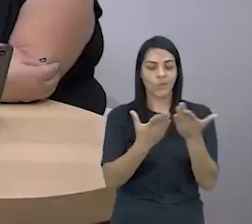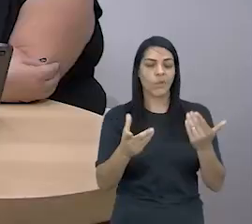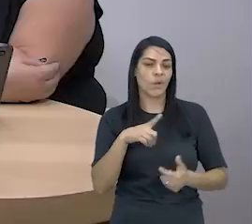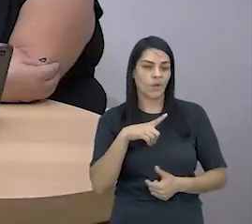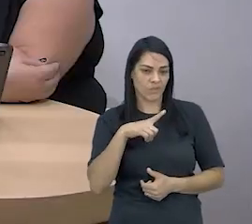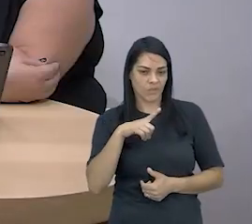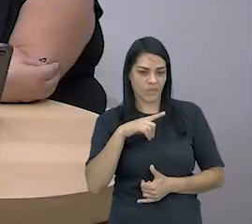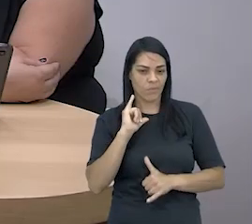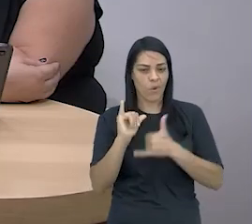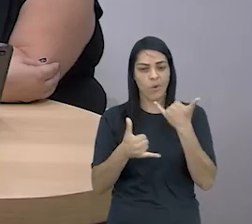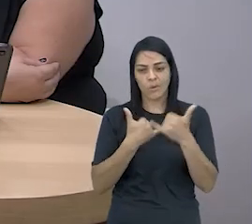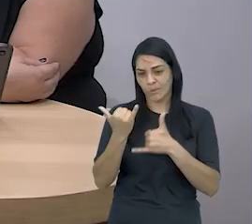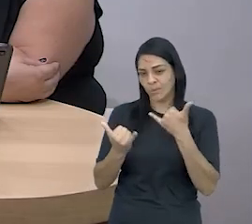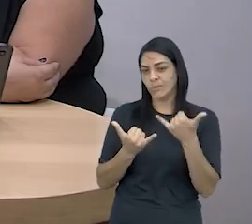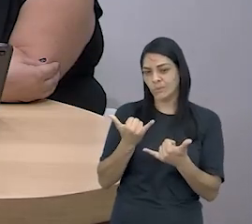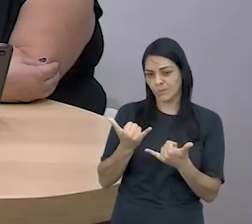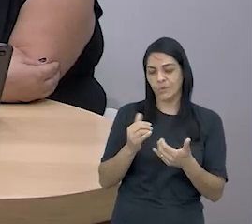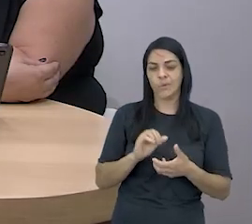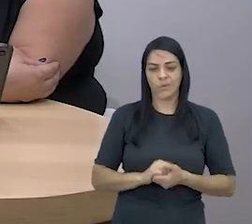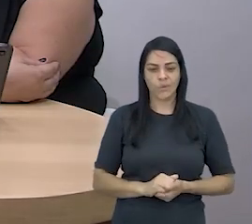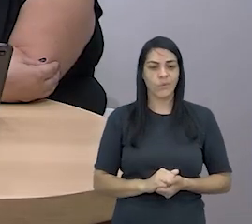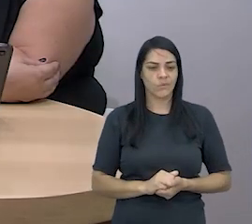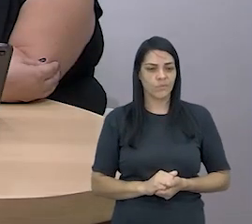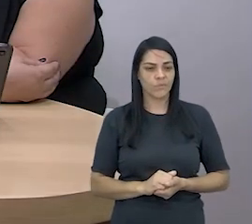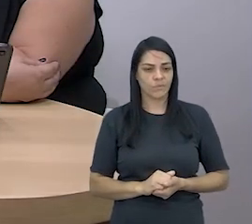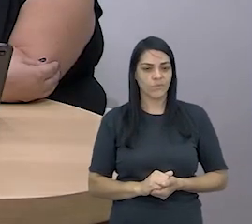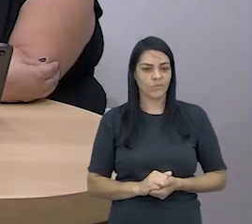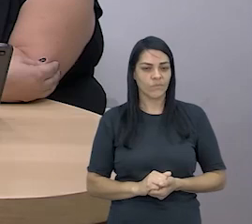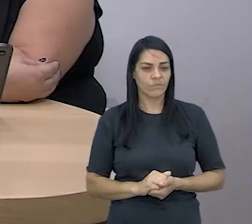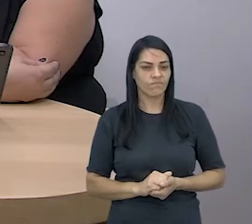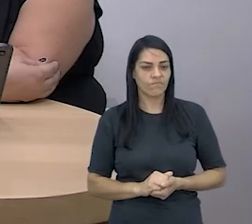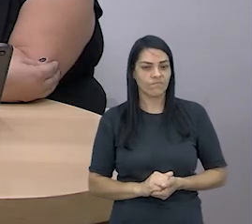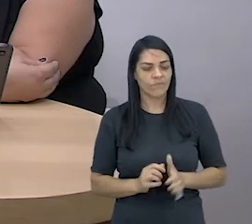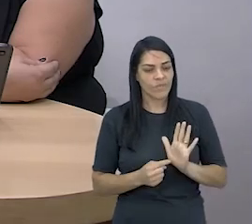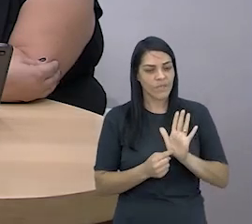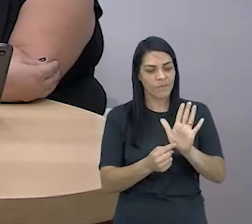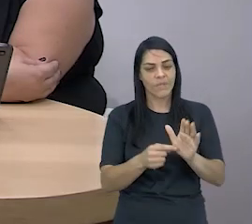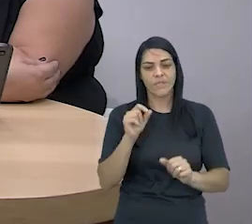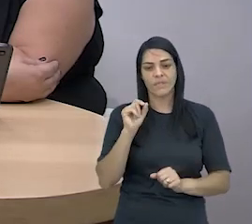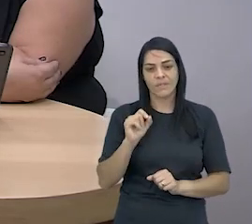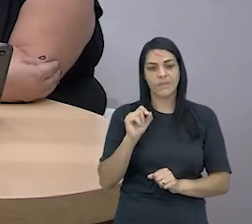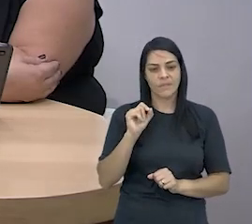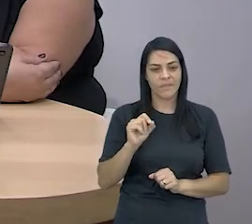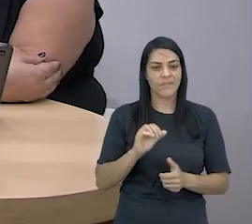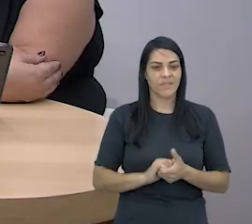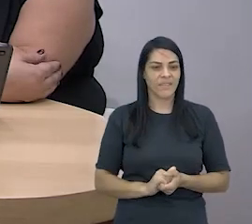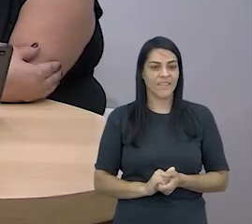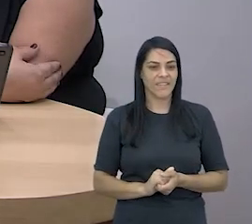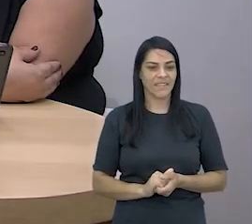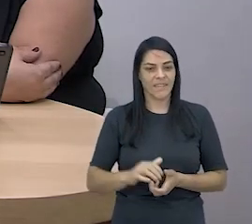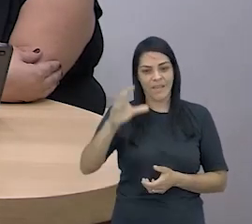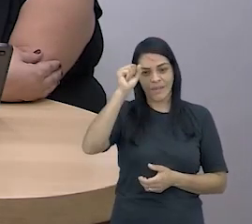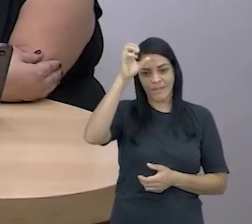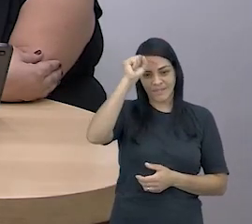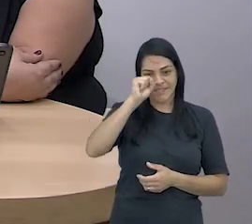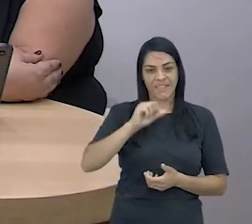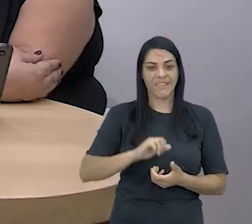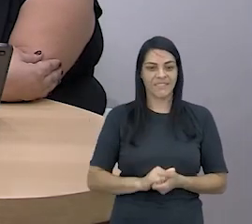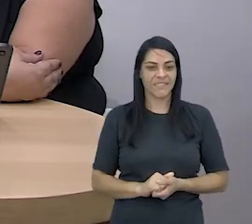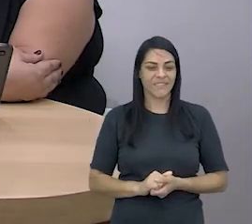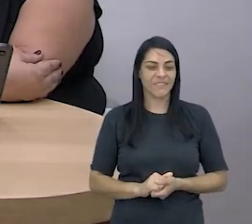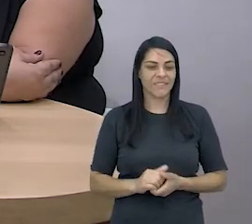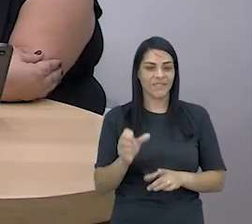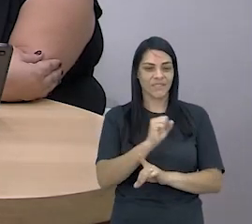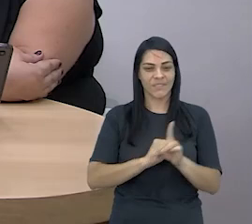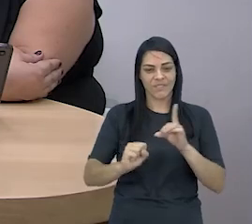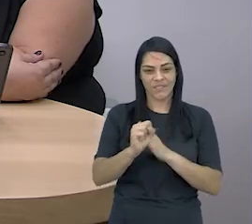aí uma questão mais do Pode Egito. Ser. Né? Bom, apresenta aí a aprendizagem socioemocional, o autoconhecimento,